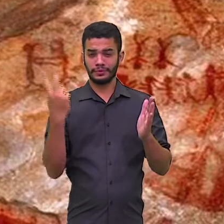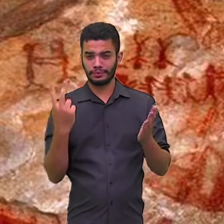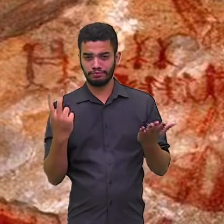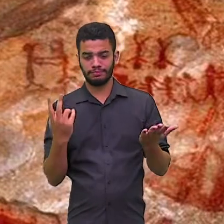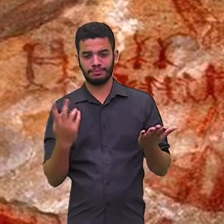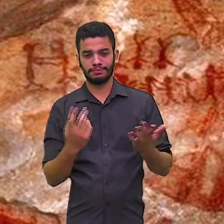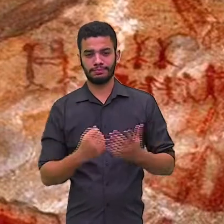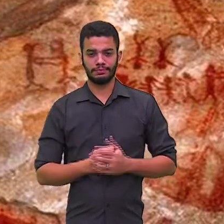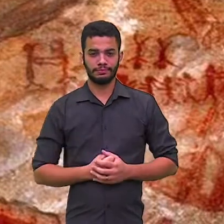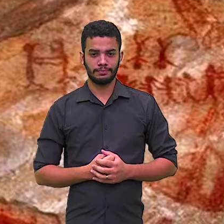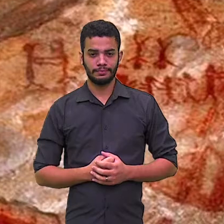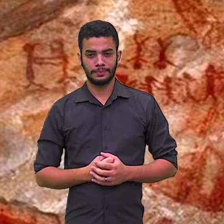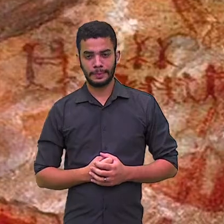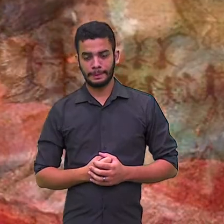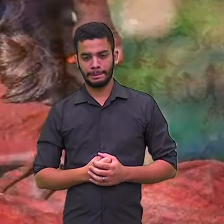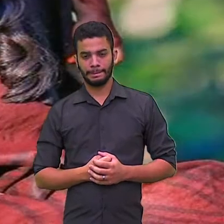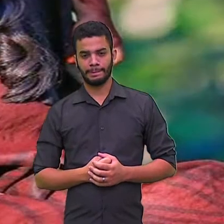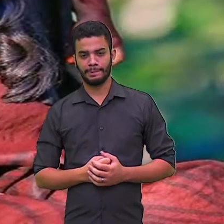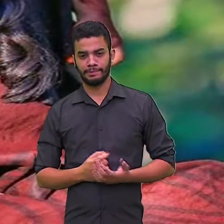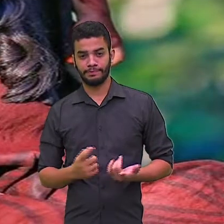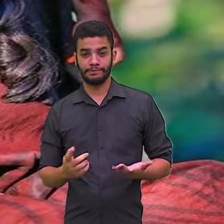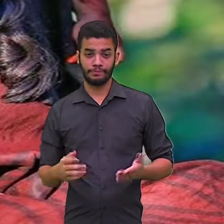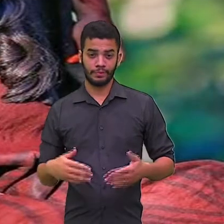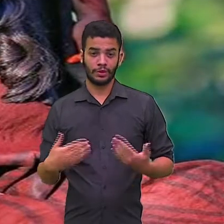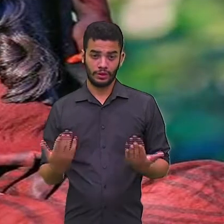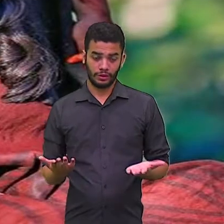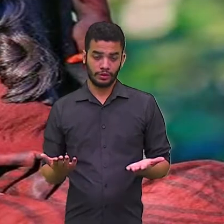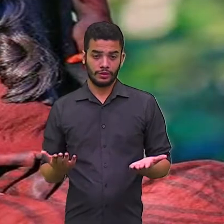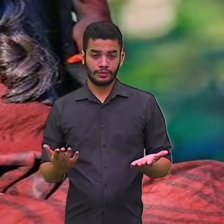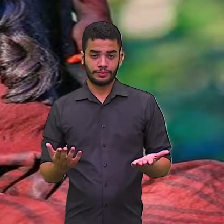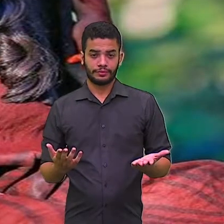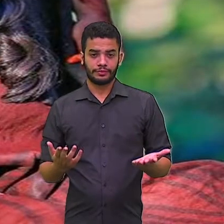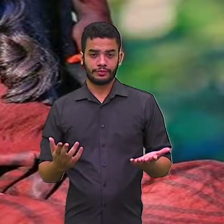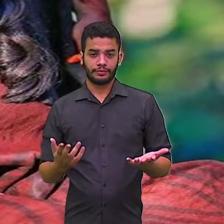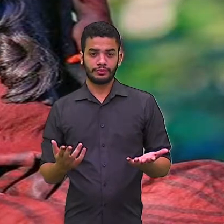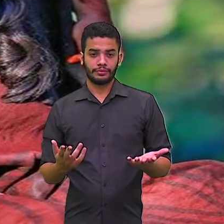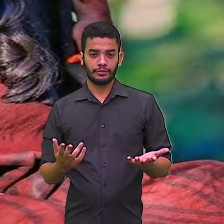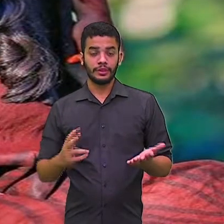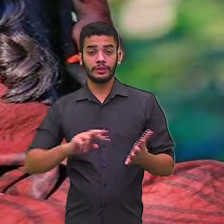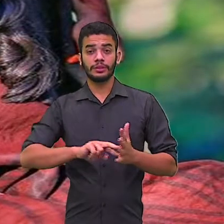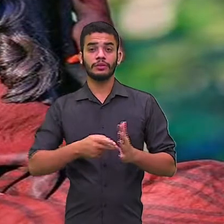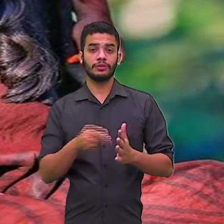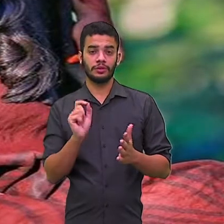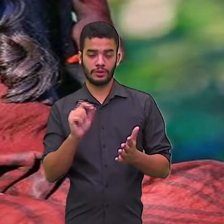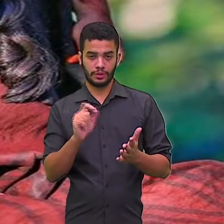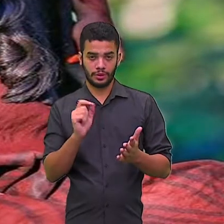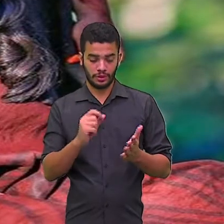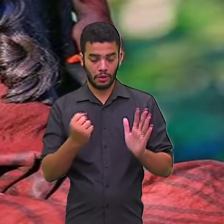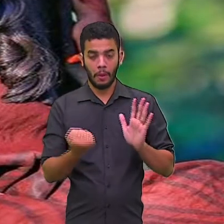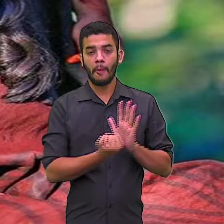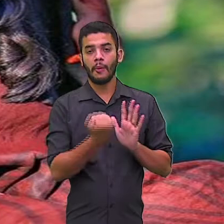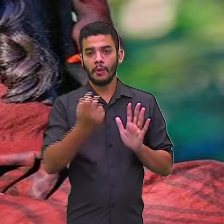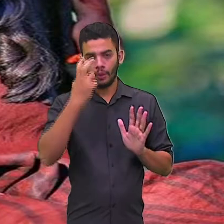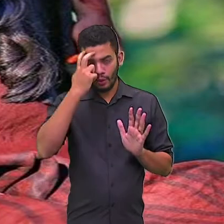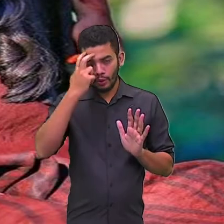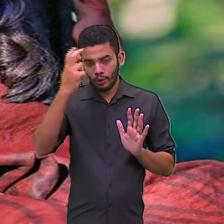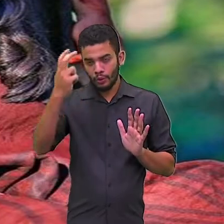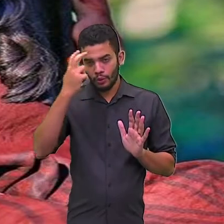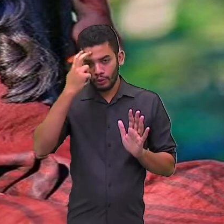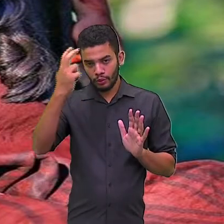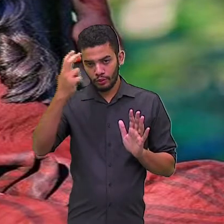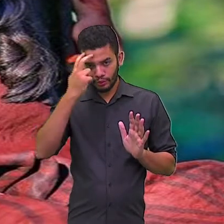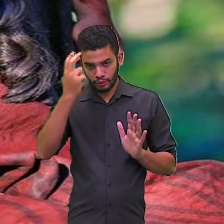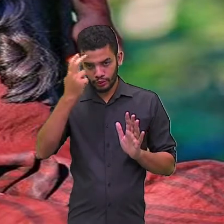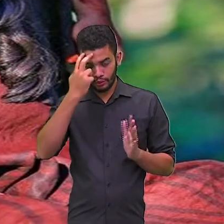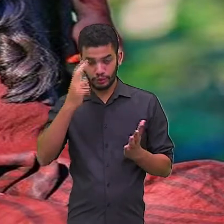incontestáveis. Assim, o patrimônio cultural é o conjunto de atributos que vai identificar